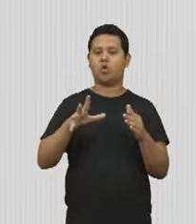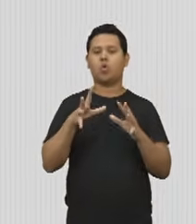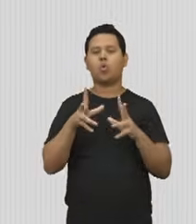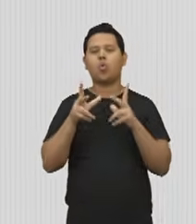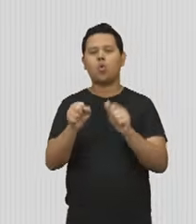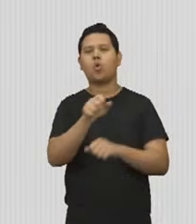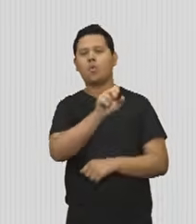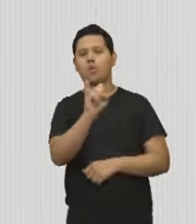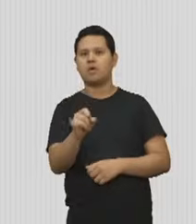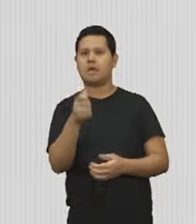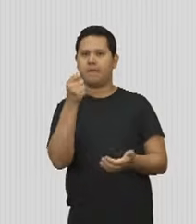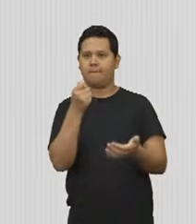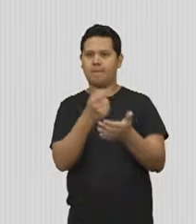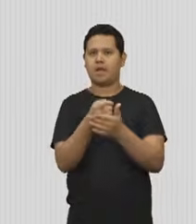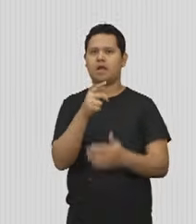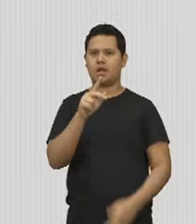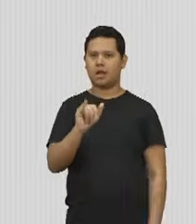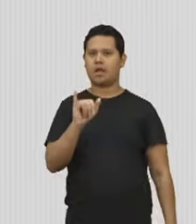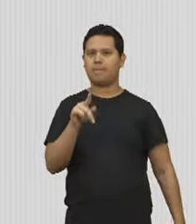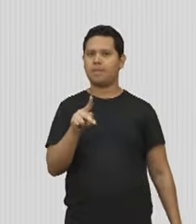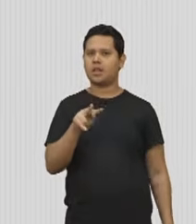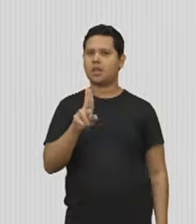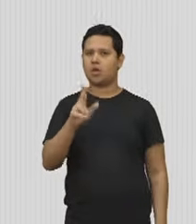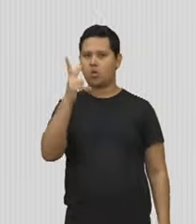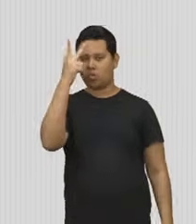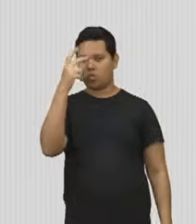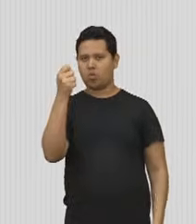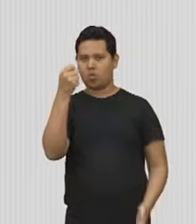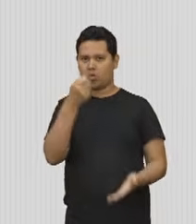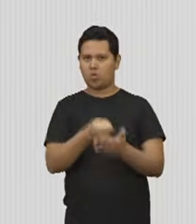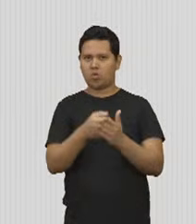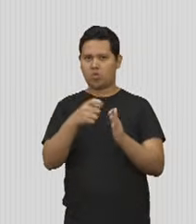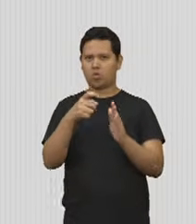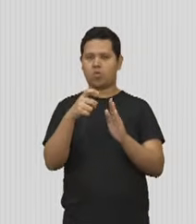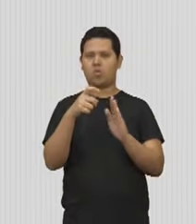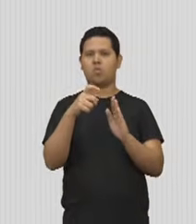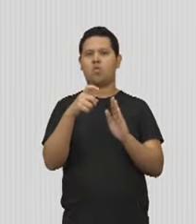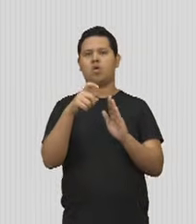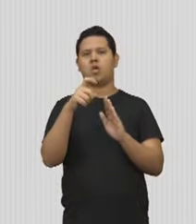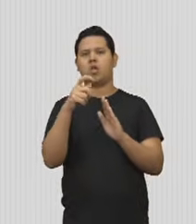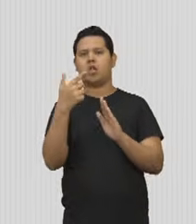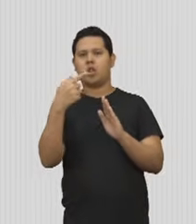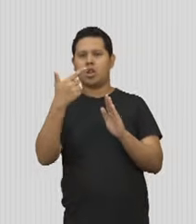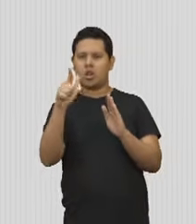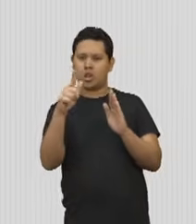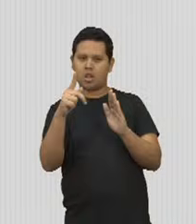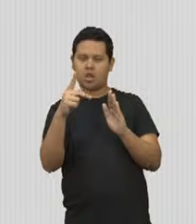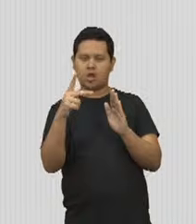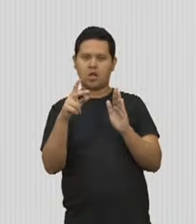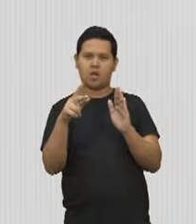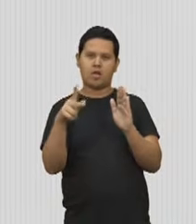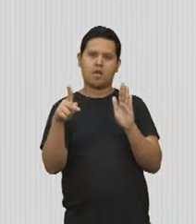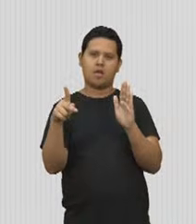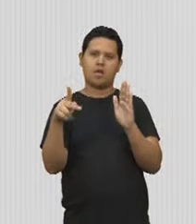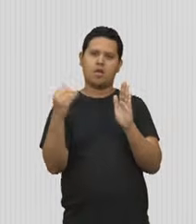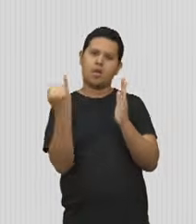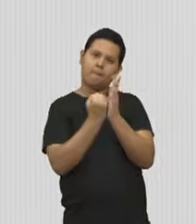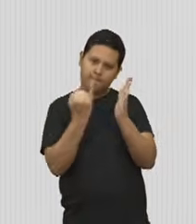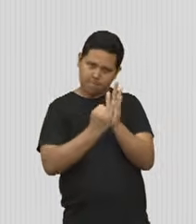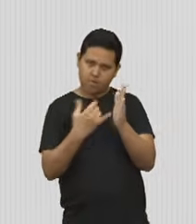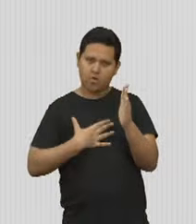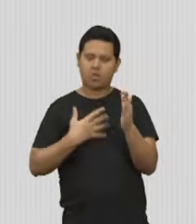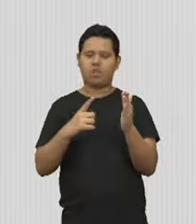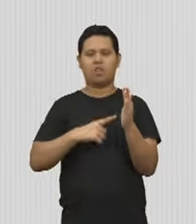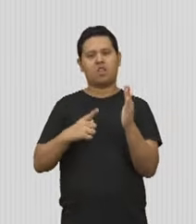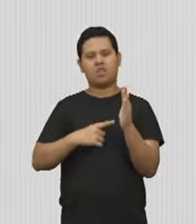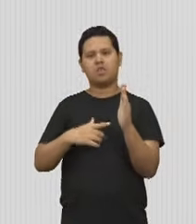que pagar o IPTU, os seus impostos, até a data de vencimento, vai ter o desconto de 10%. Então, é mais